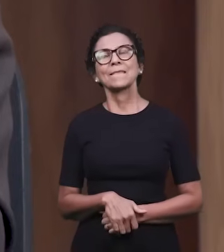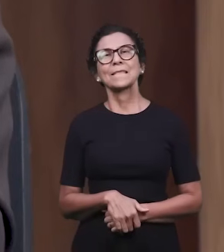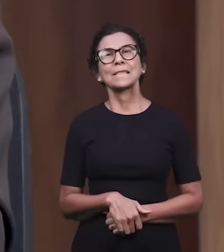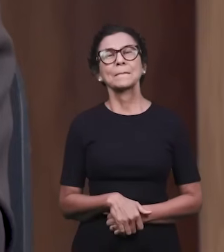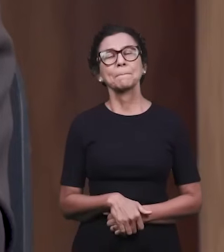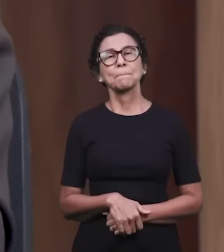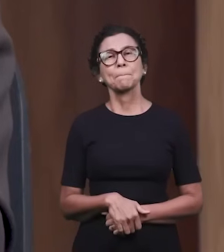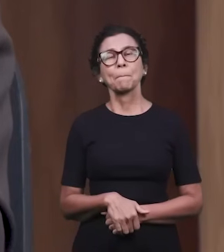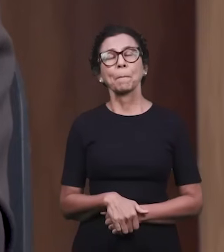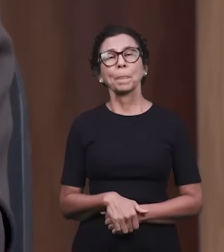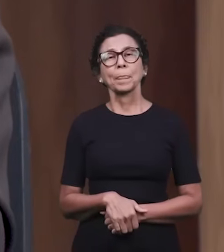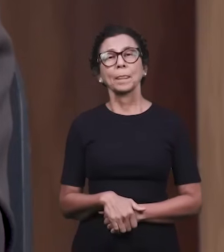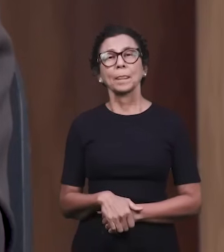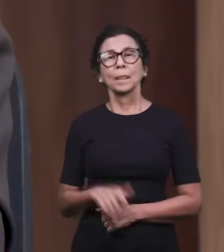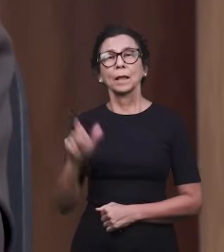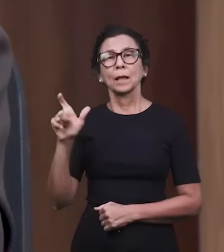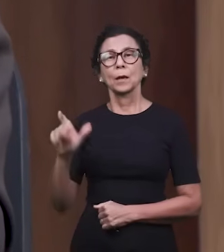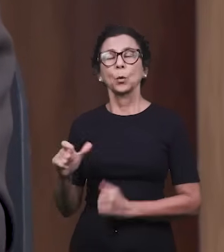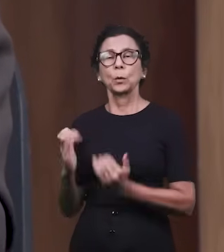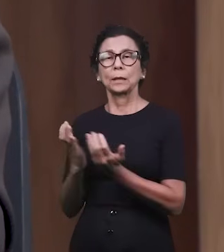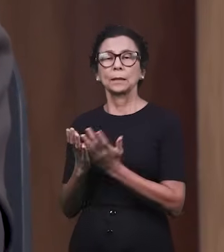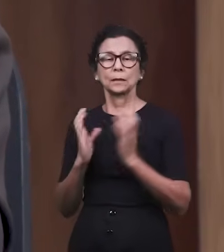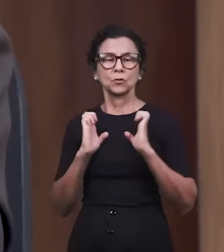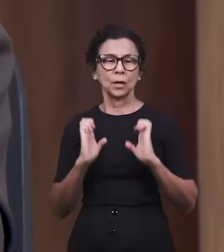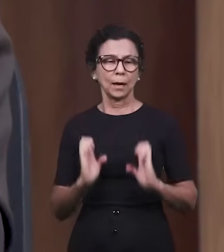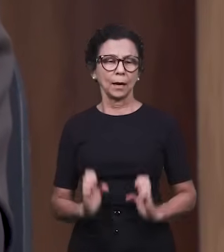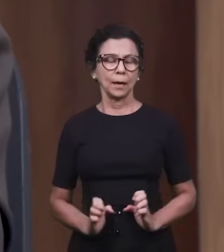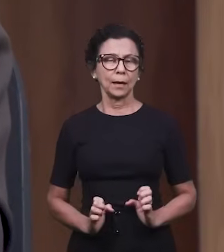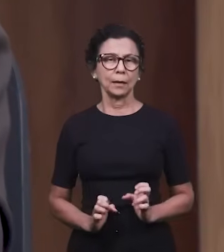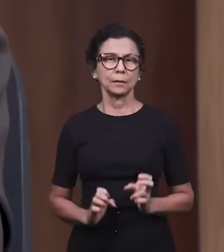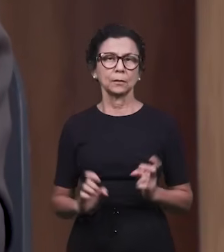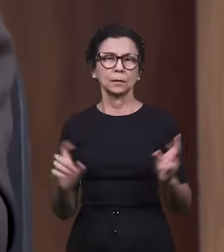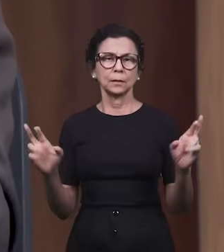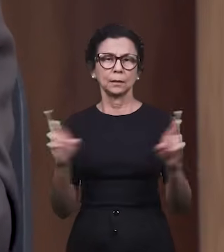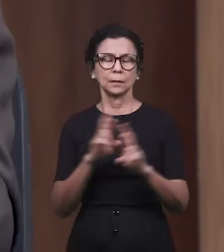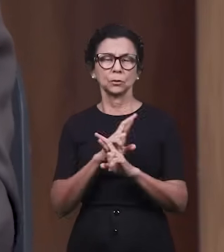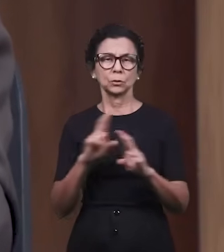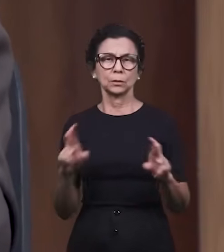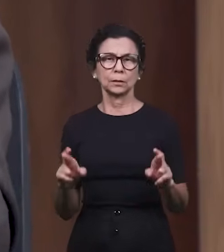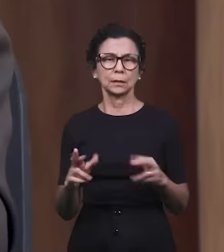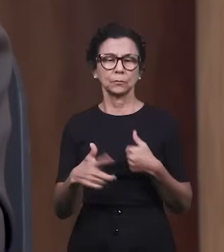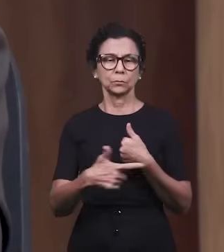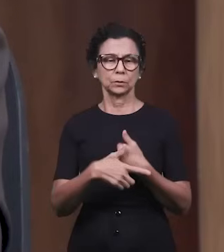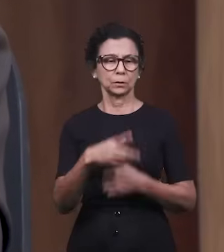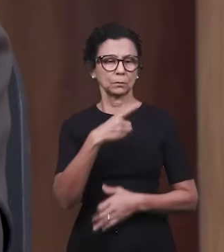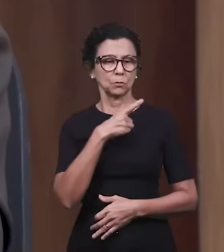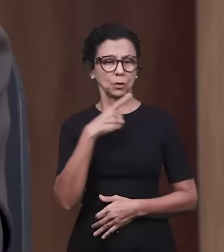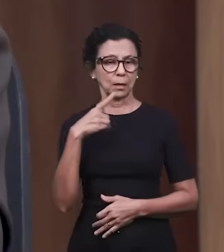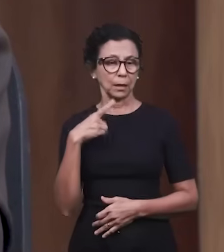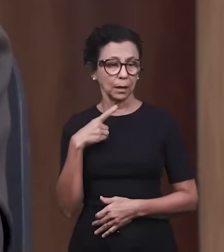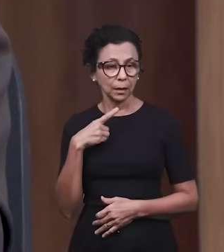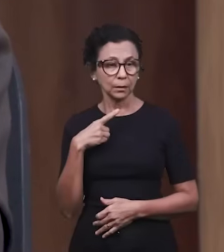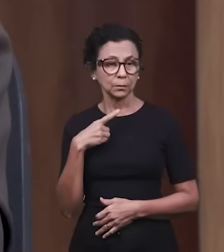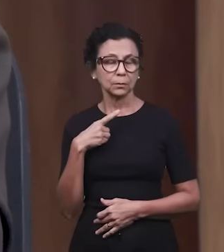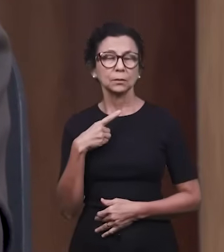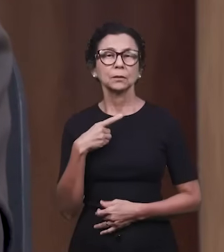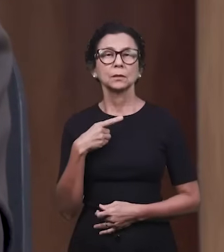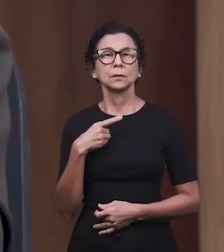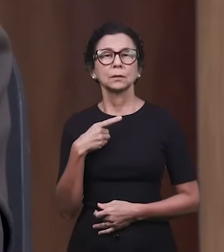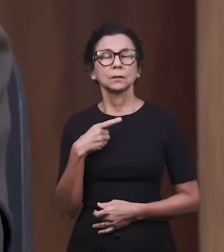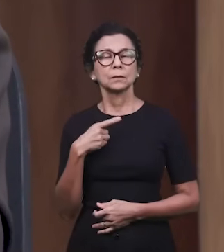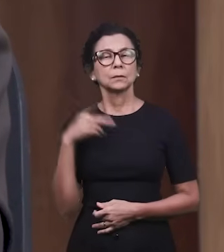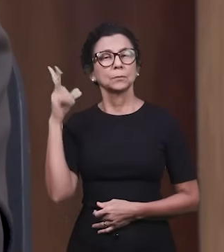ética na vida do crente relacionada com a função do diácono, é bom lembrar